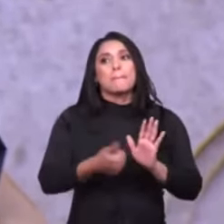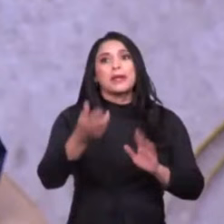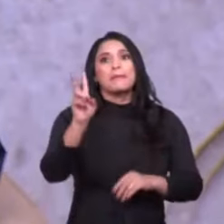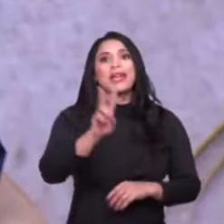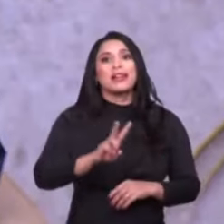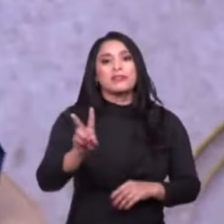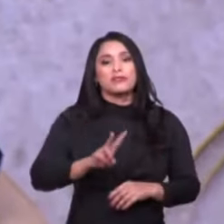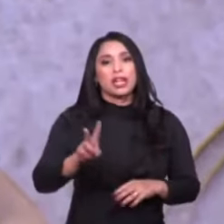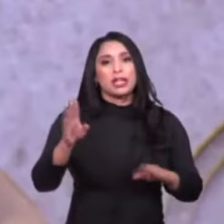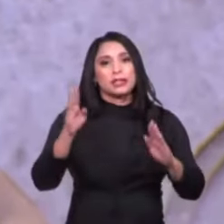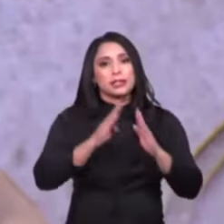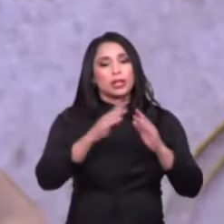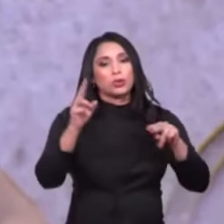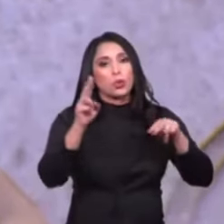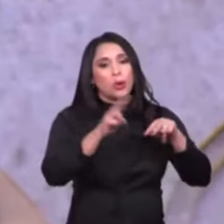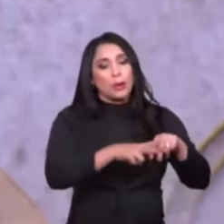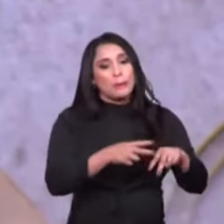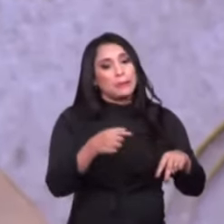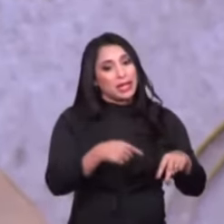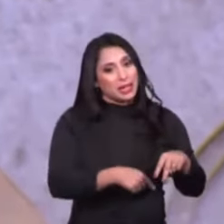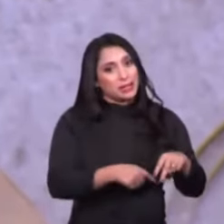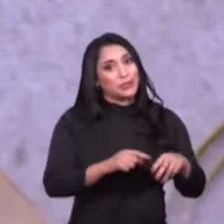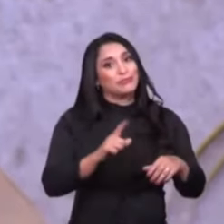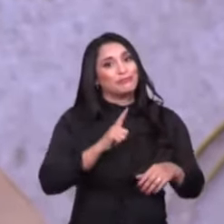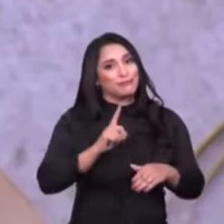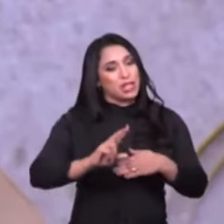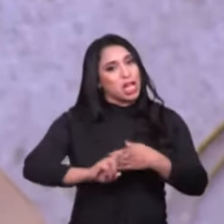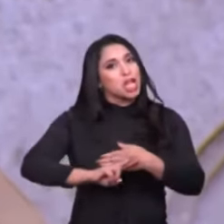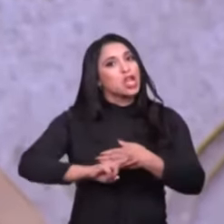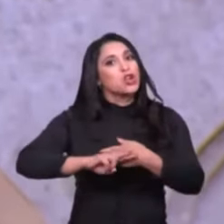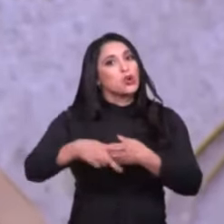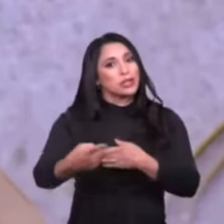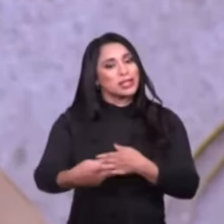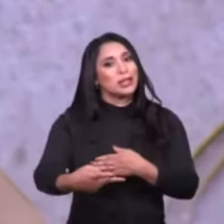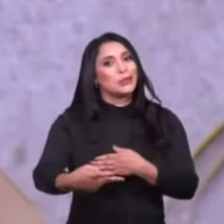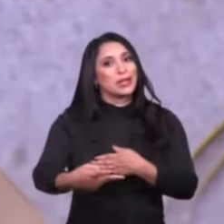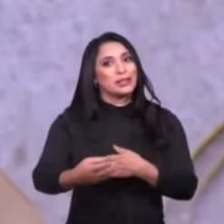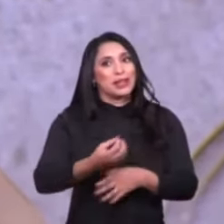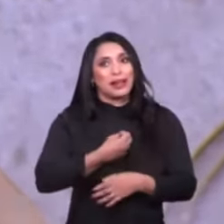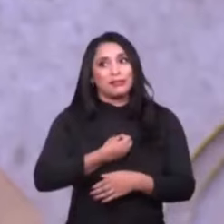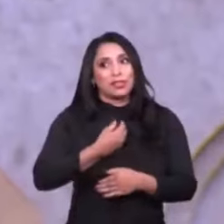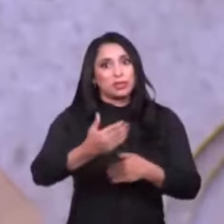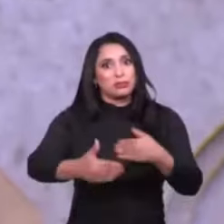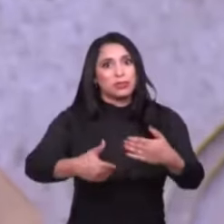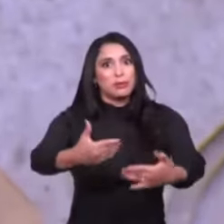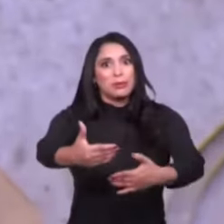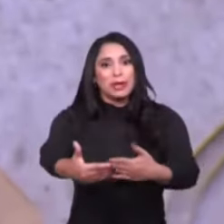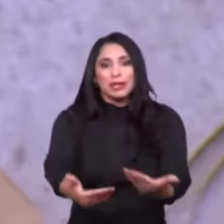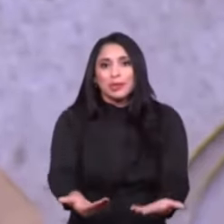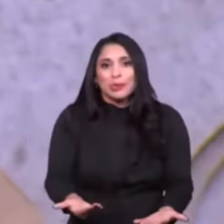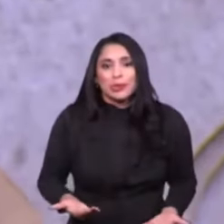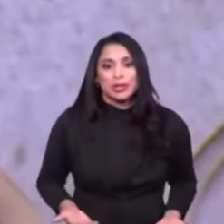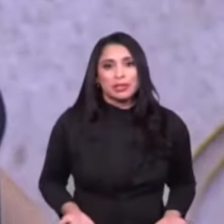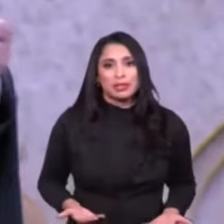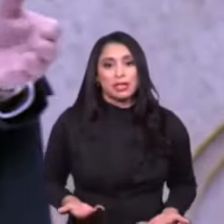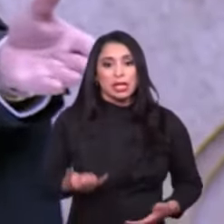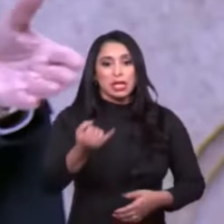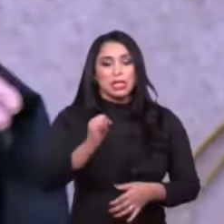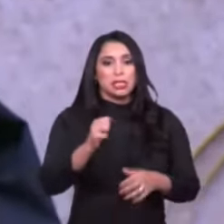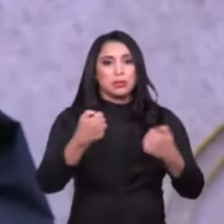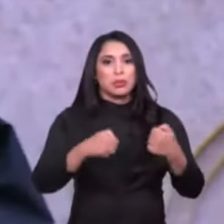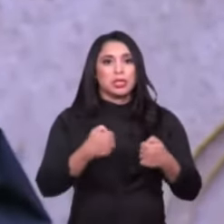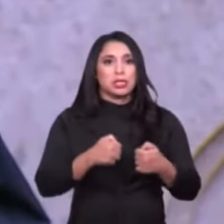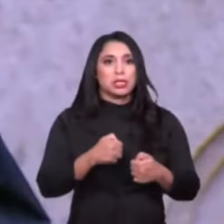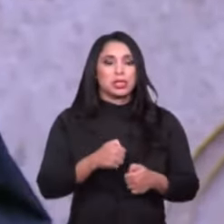de primariedade para um indivíduo tem consequências práticas na vida útil, inclusive se ele precisar apresentar